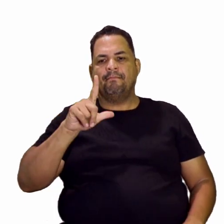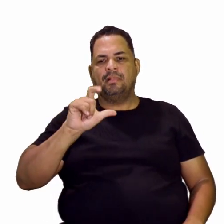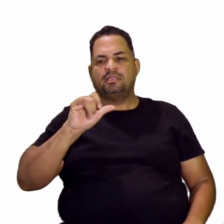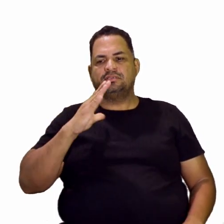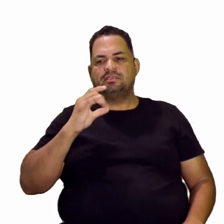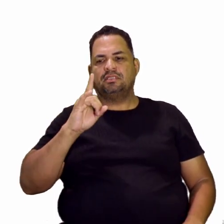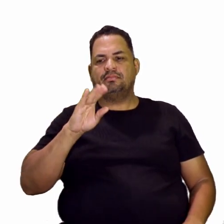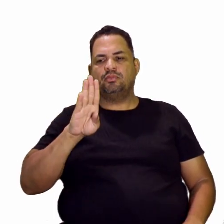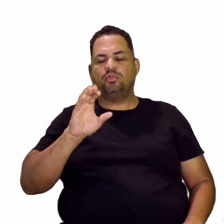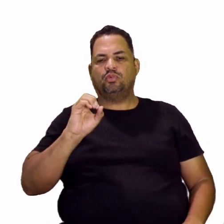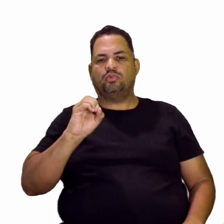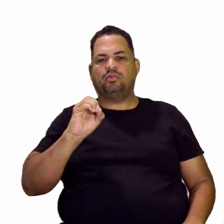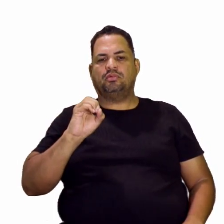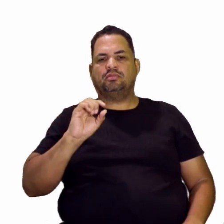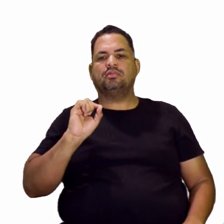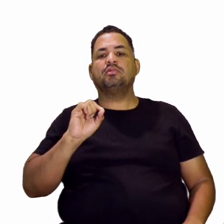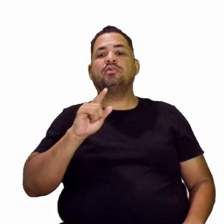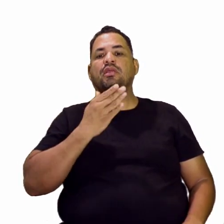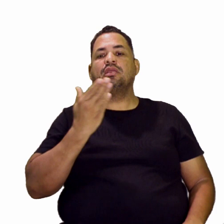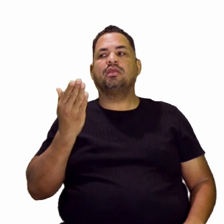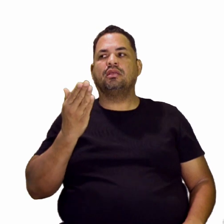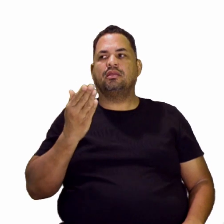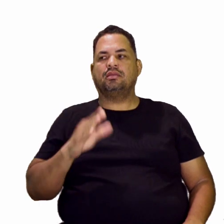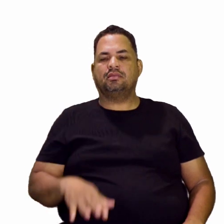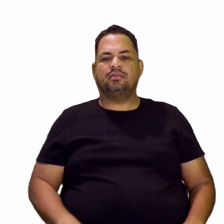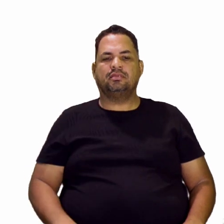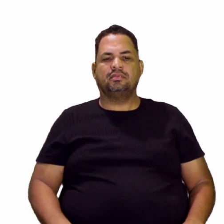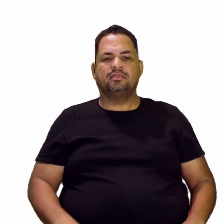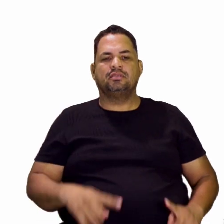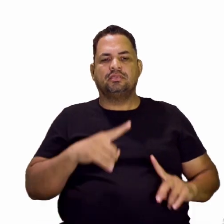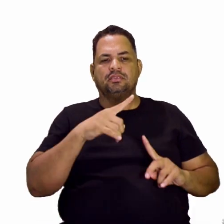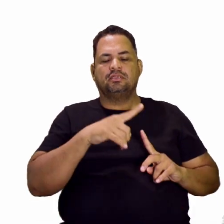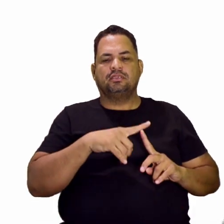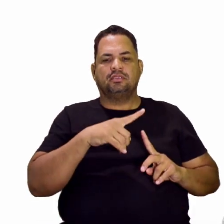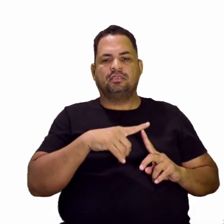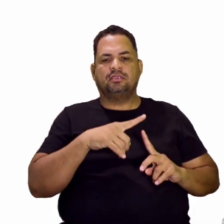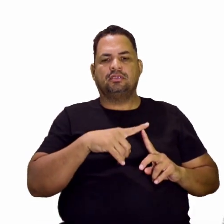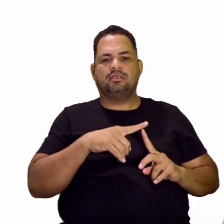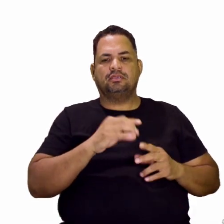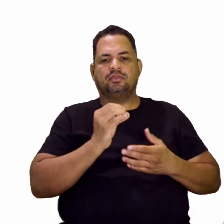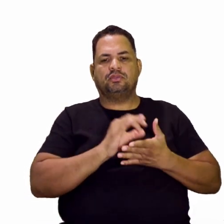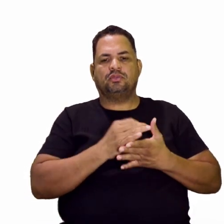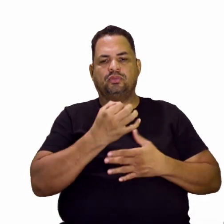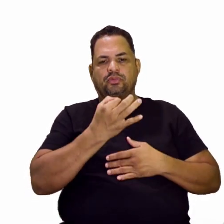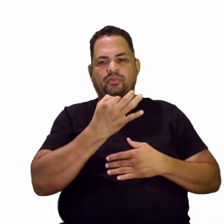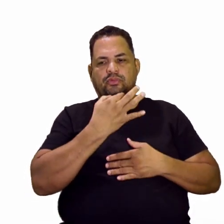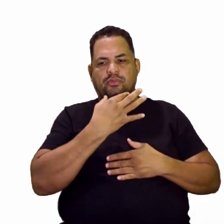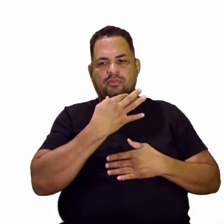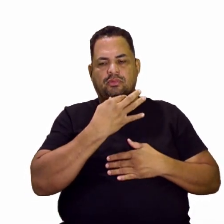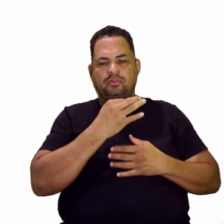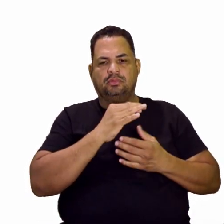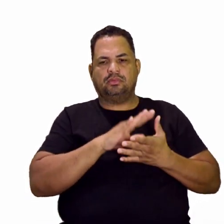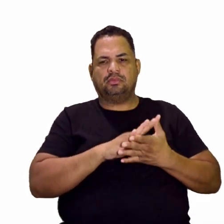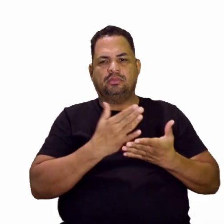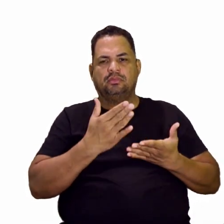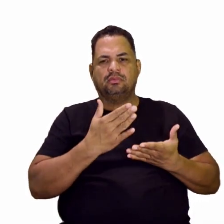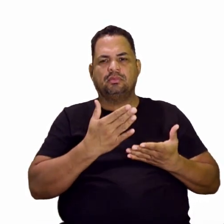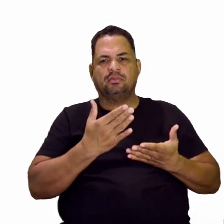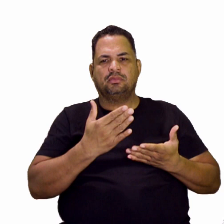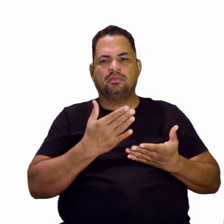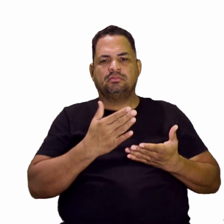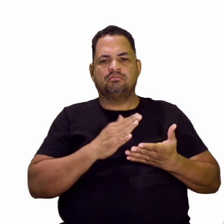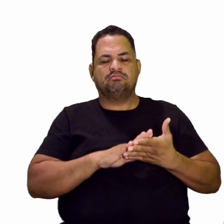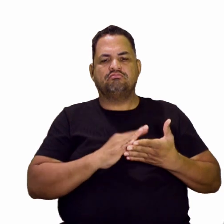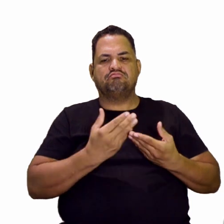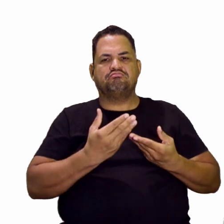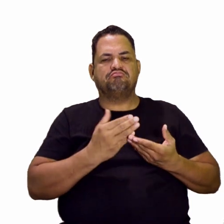placebo, tá? O que é o placebo? Ele é um tipo de remédio, é fake, ele é algo que não